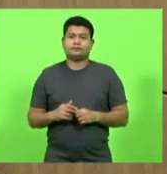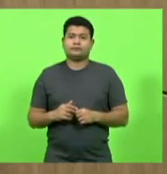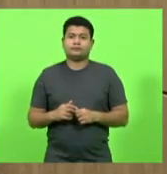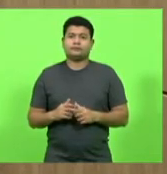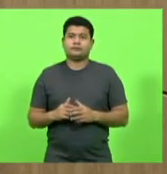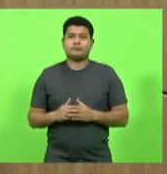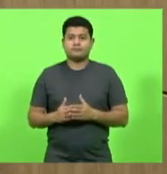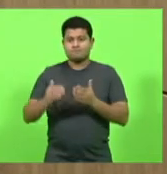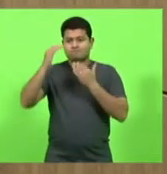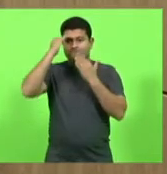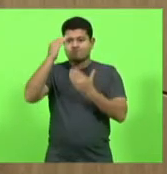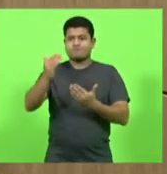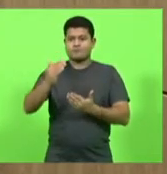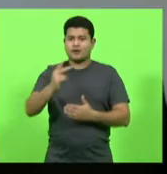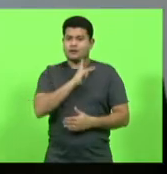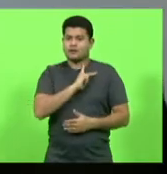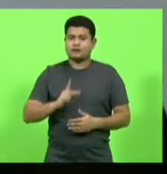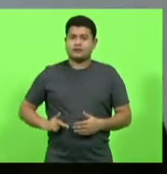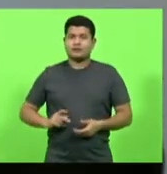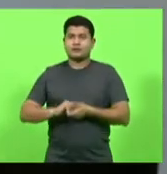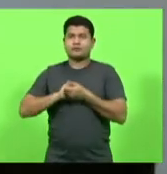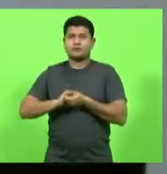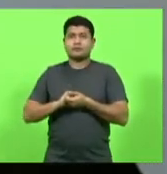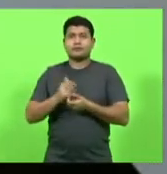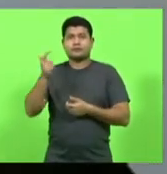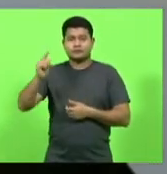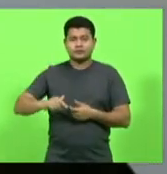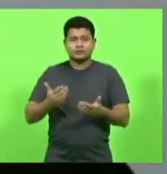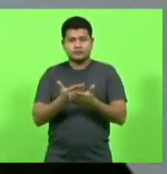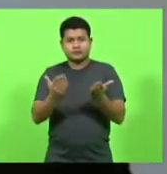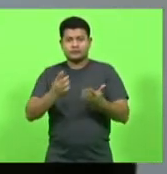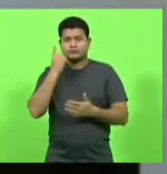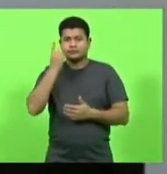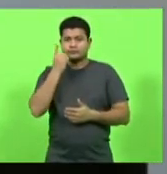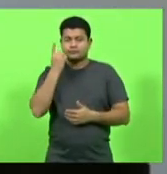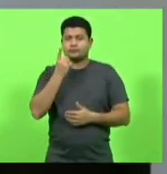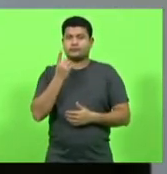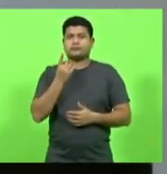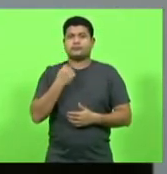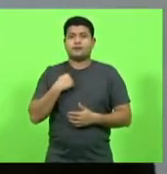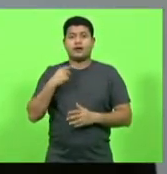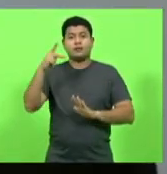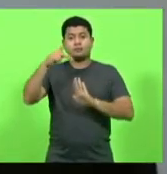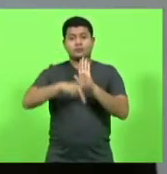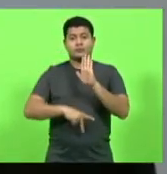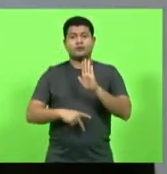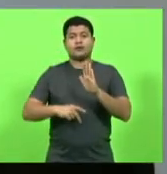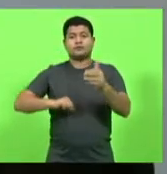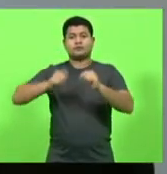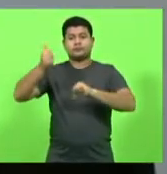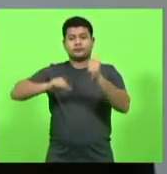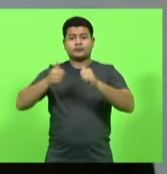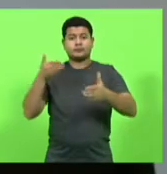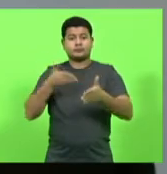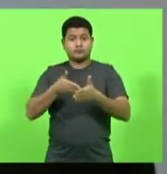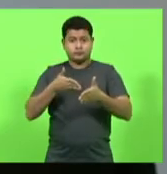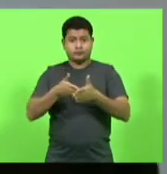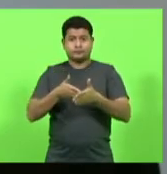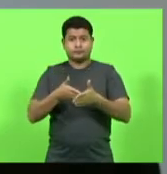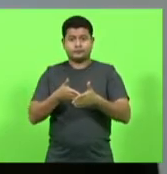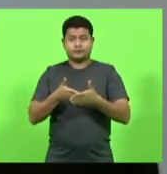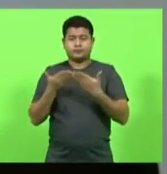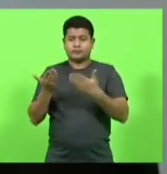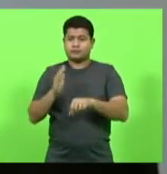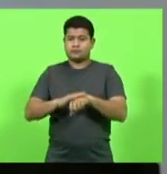Obrigado, presidente. Cumprimento Vossa Excelência novamente, os nobres colegas. Projeto de análise do veto que a